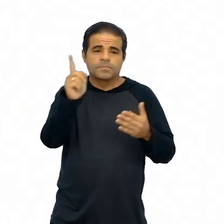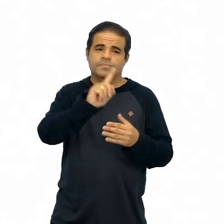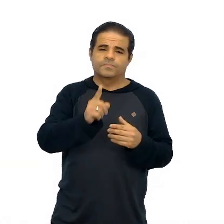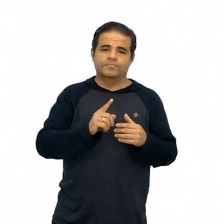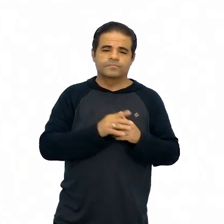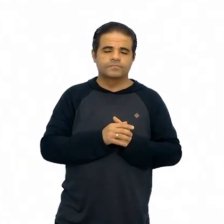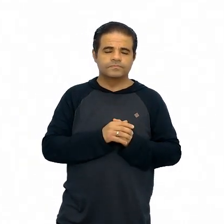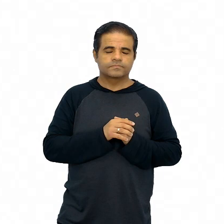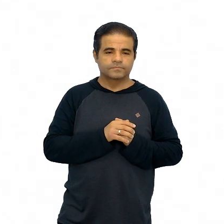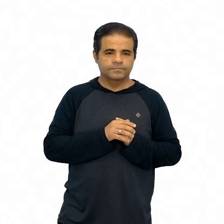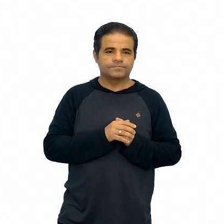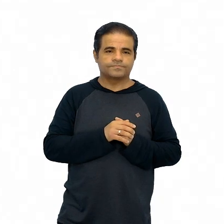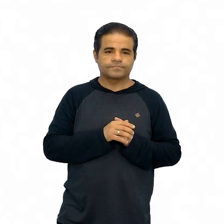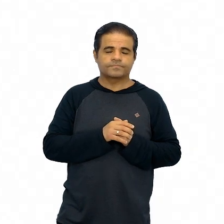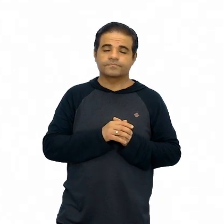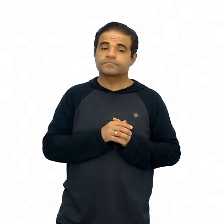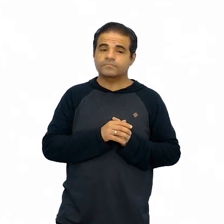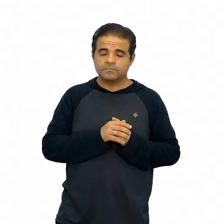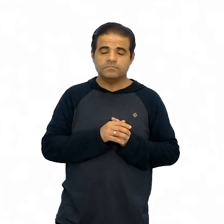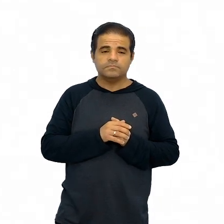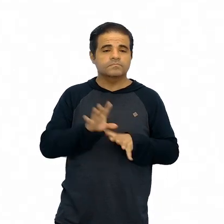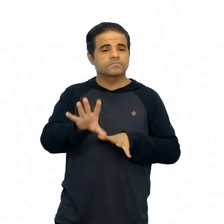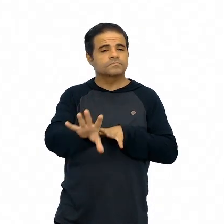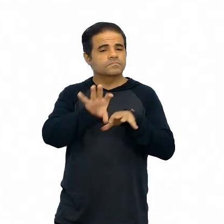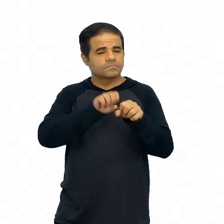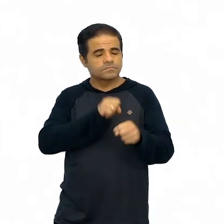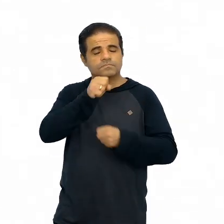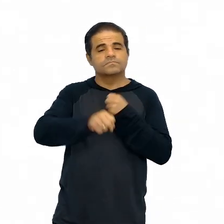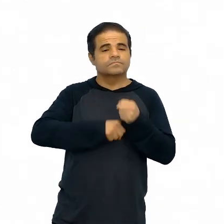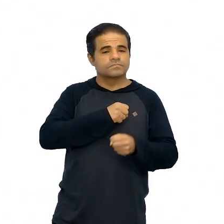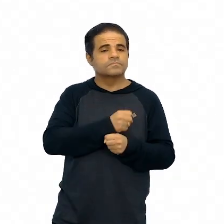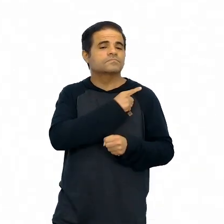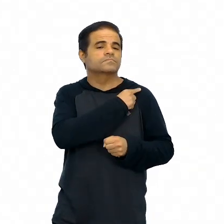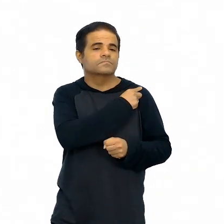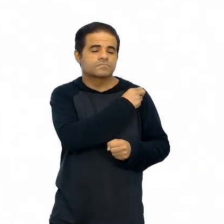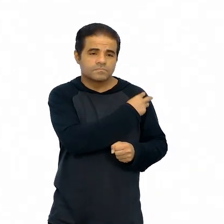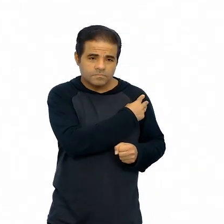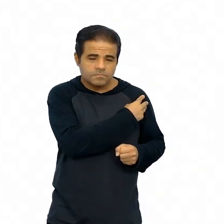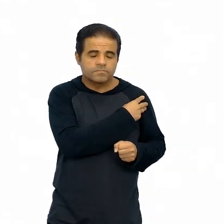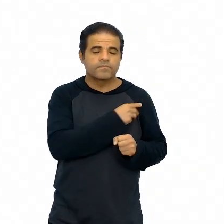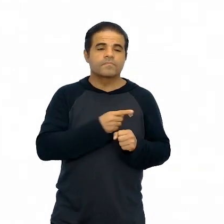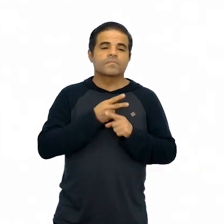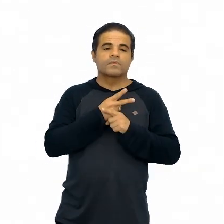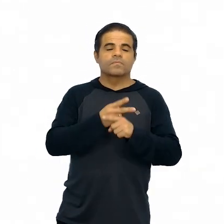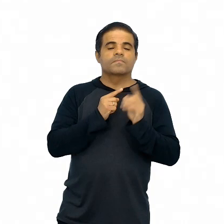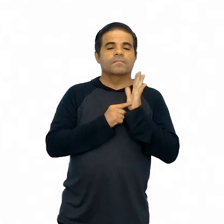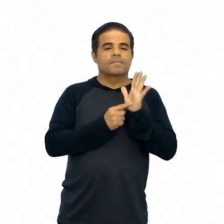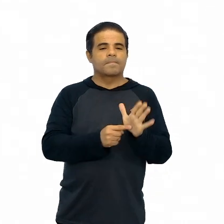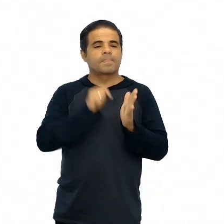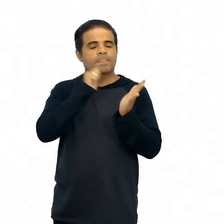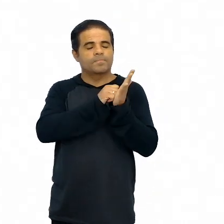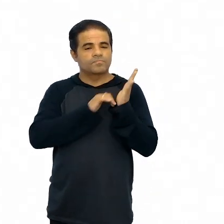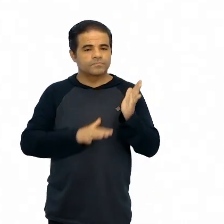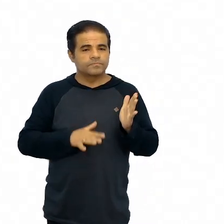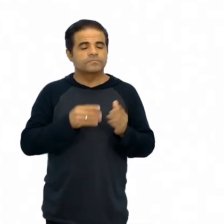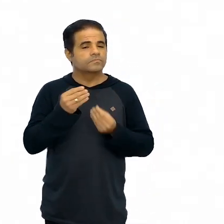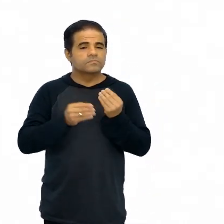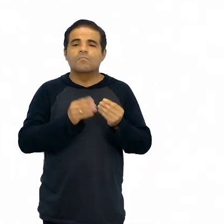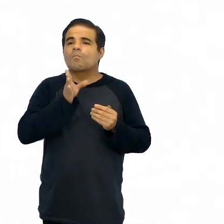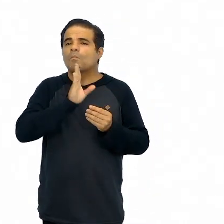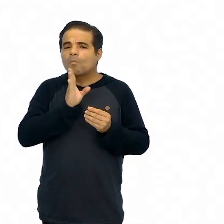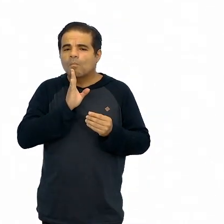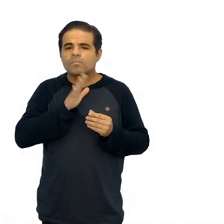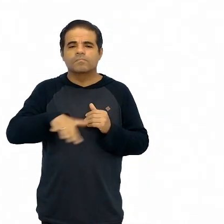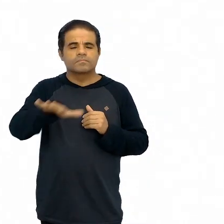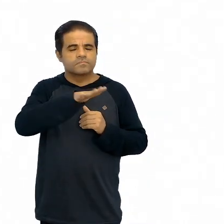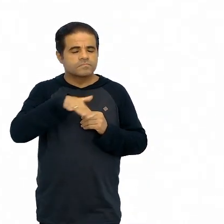gente? Então, aí aconteceu a formação ano série, que mostrava as atividades, como esse